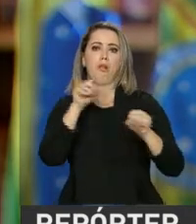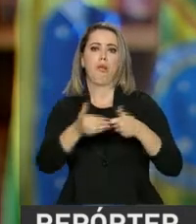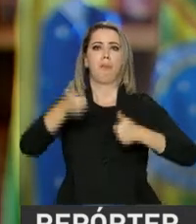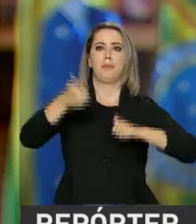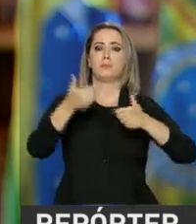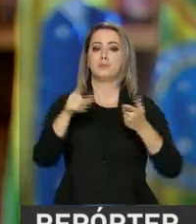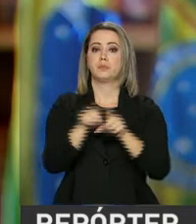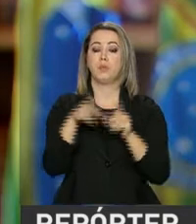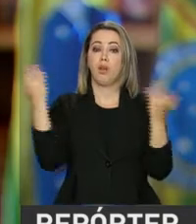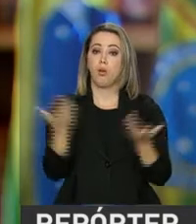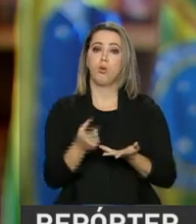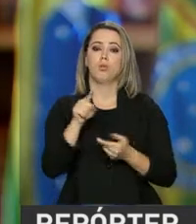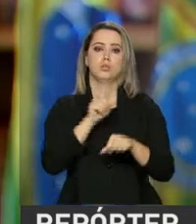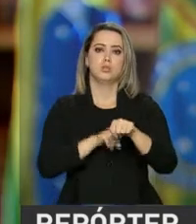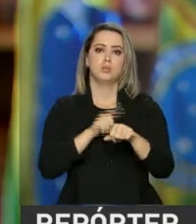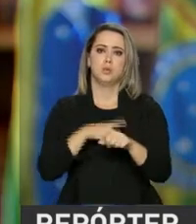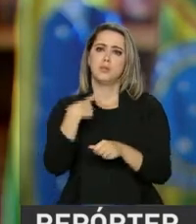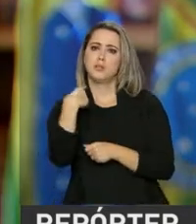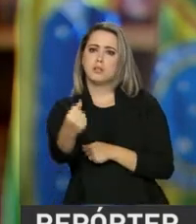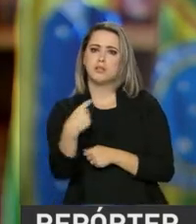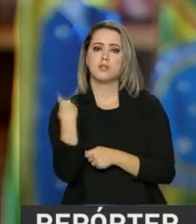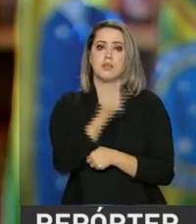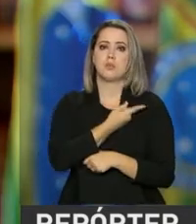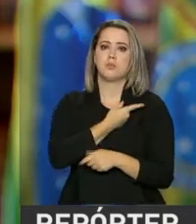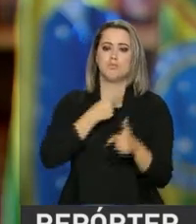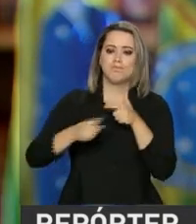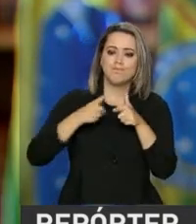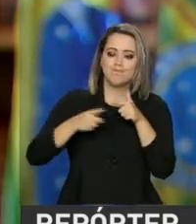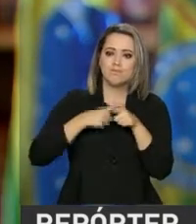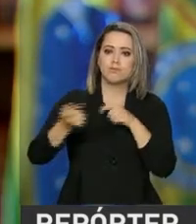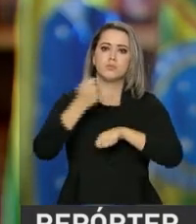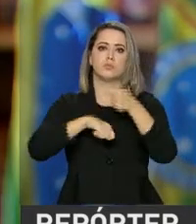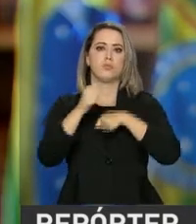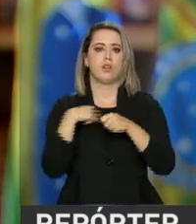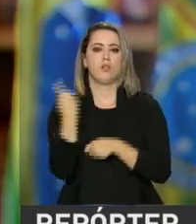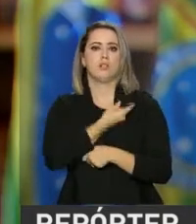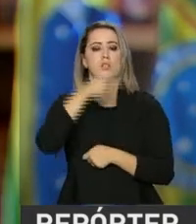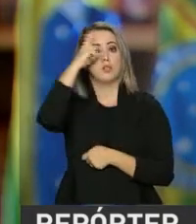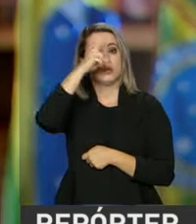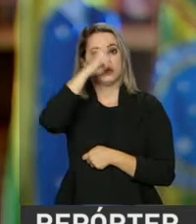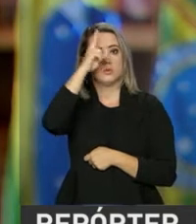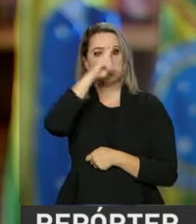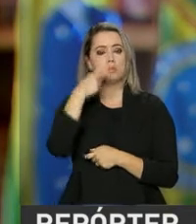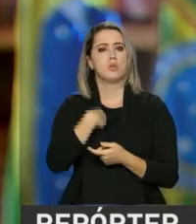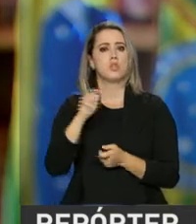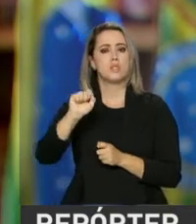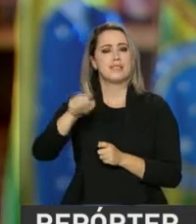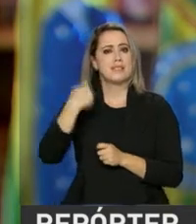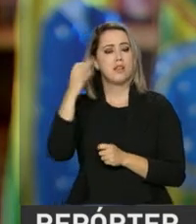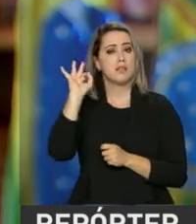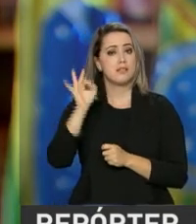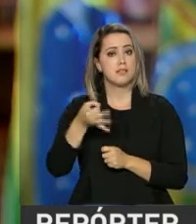justamente no momento em que saímos da mais grave crise econômica de nossa história quando havia sinais claros